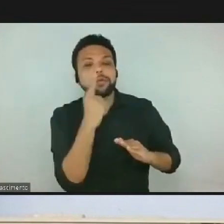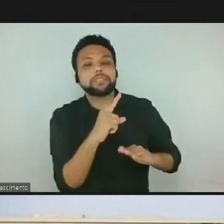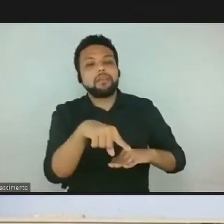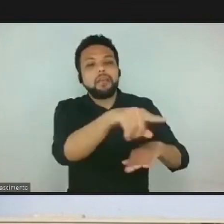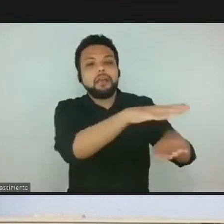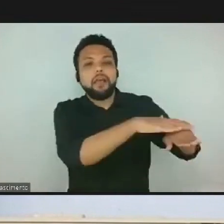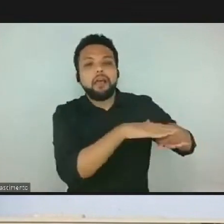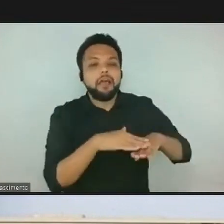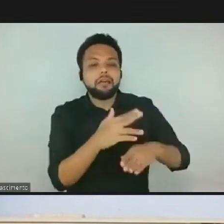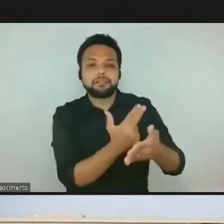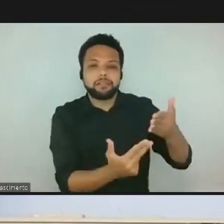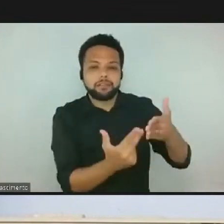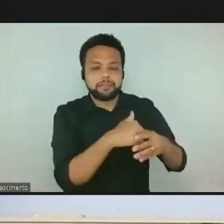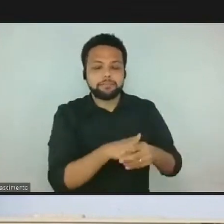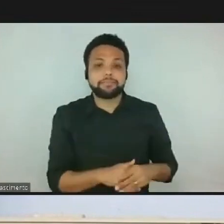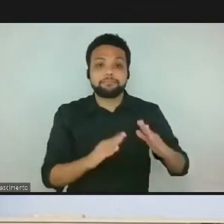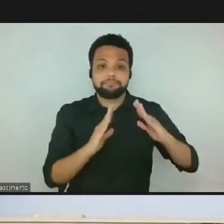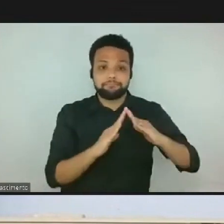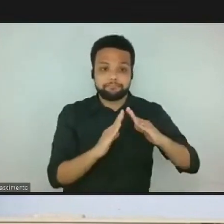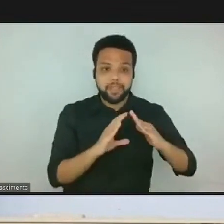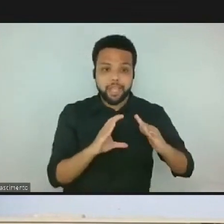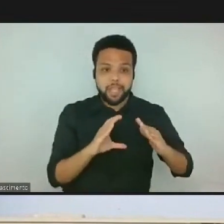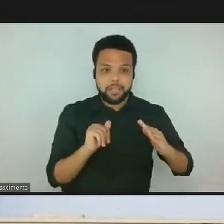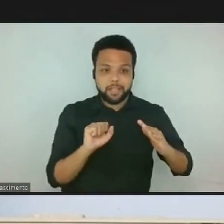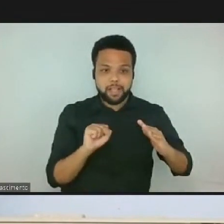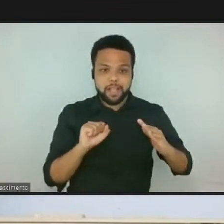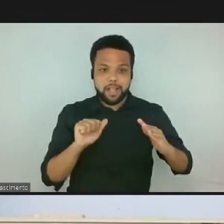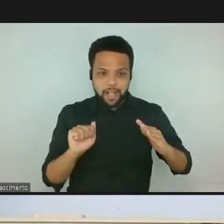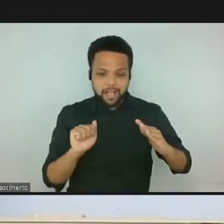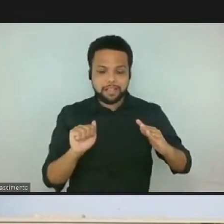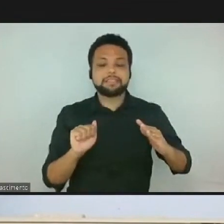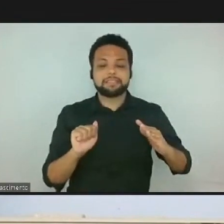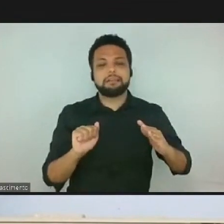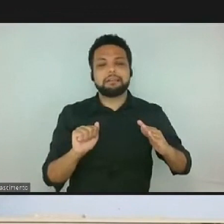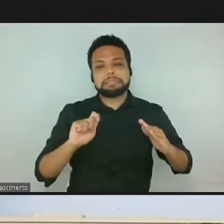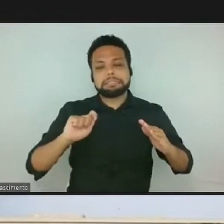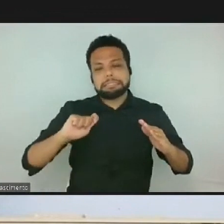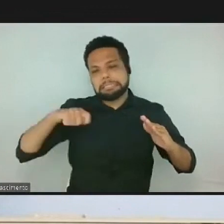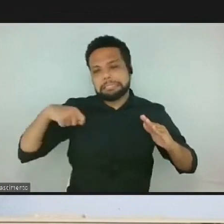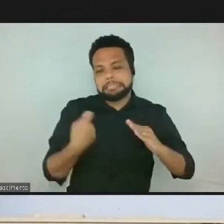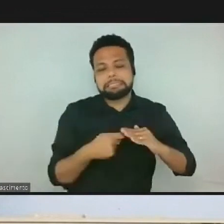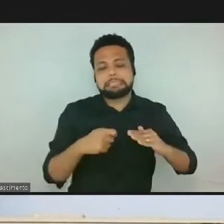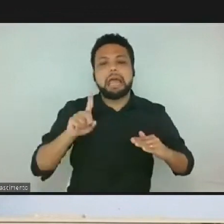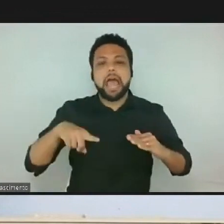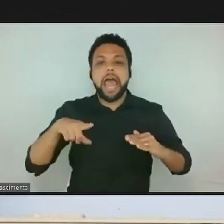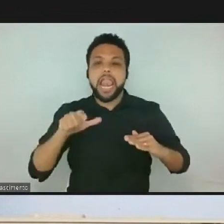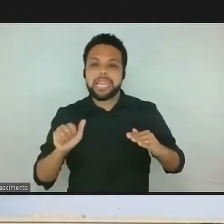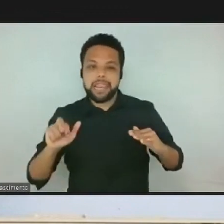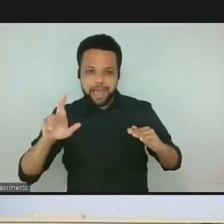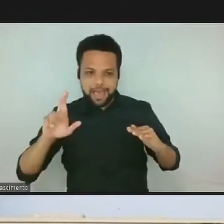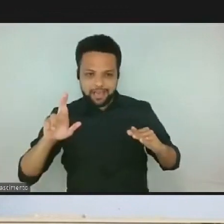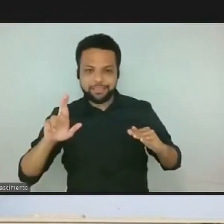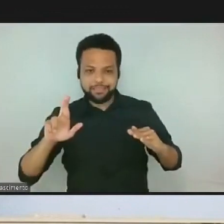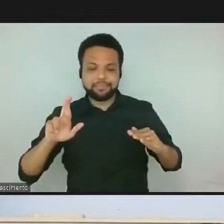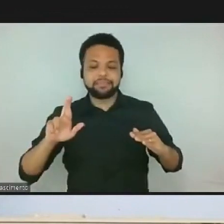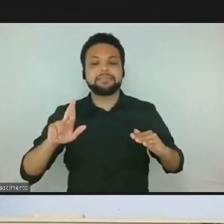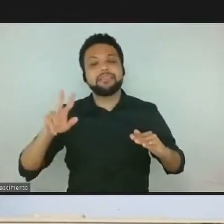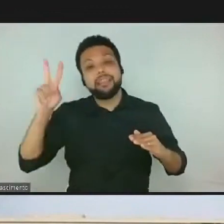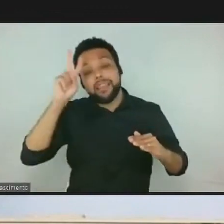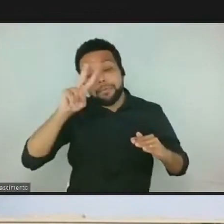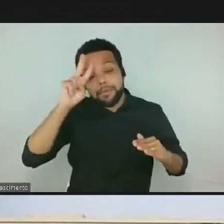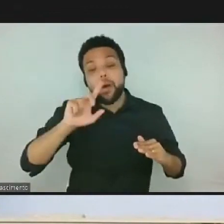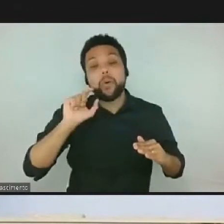E aqui casa também no sentido amplo de lar, né? Porque a gente é importante a gente lembrar